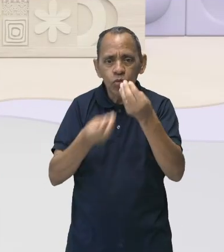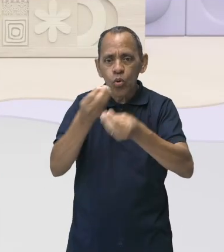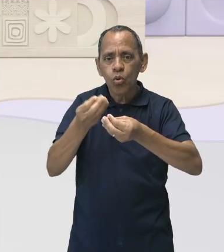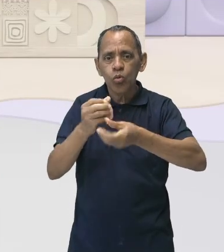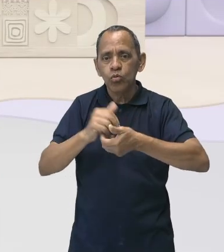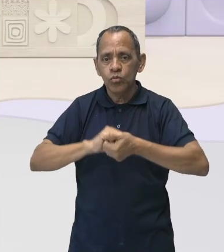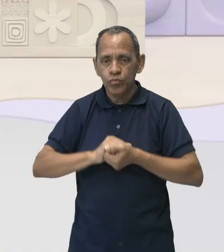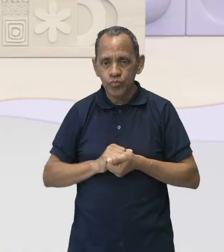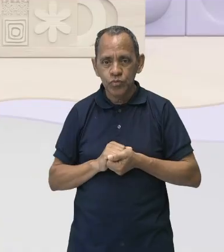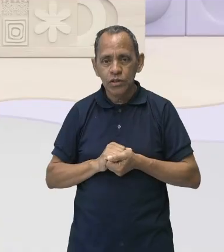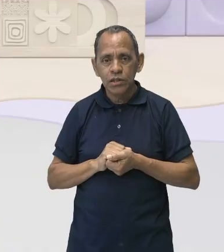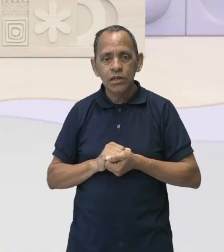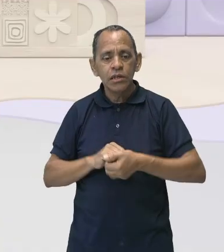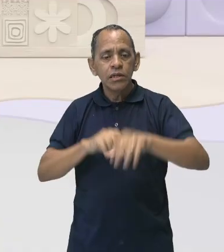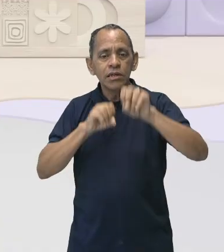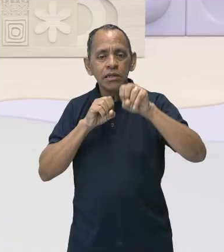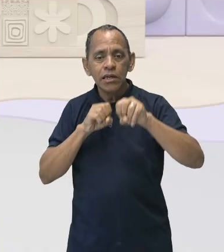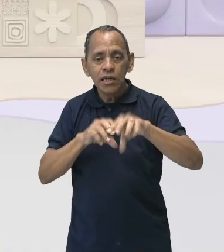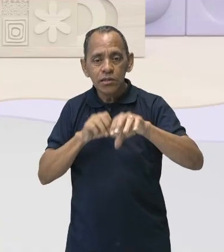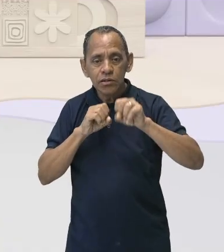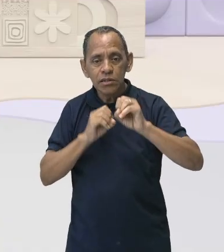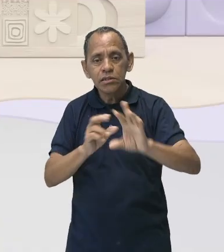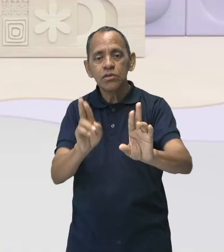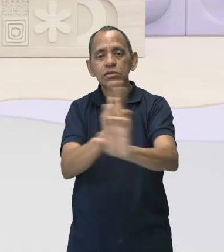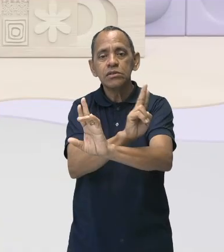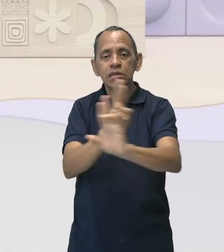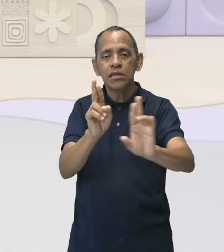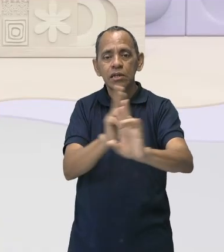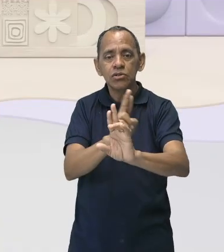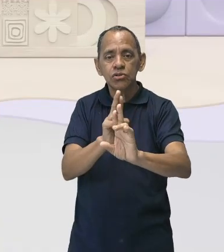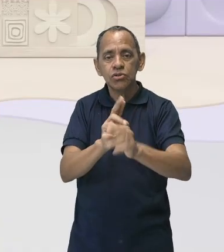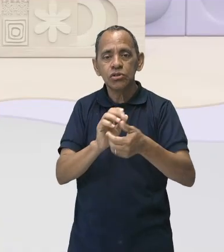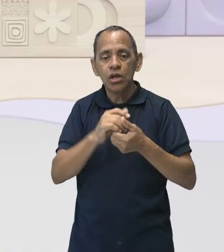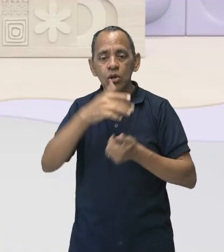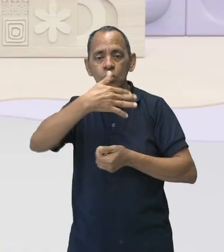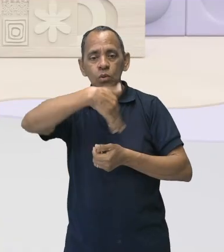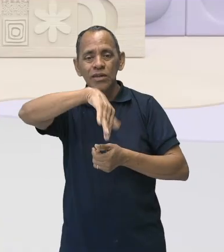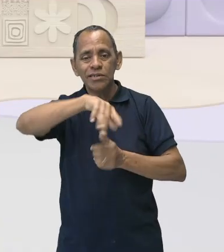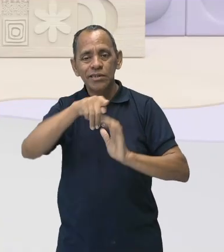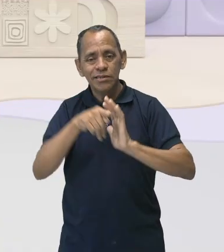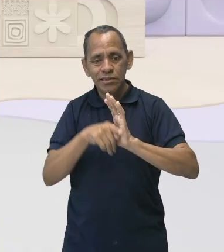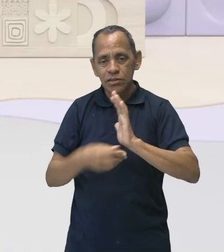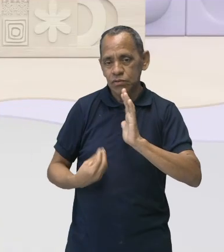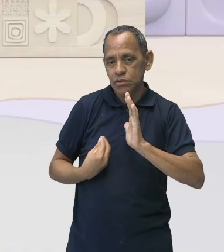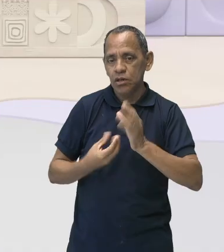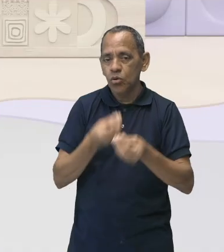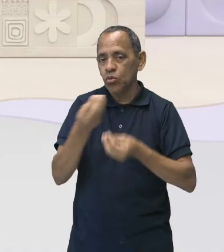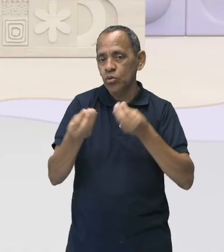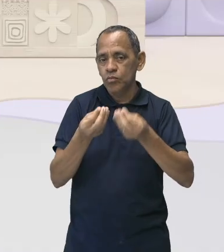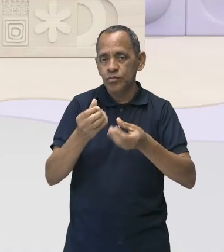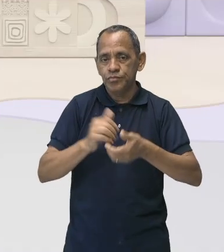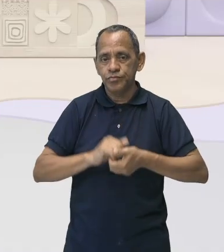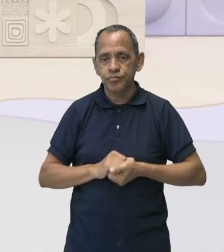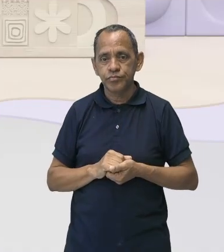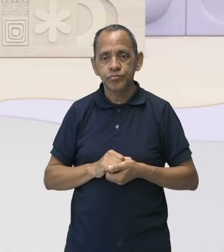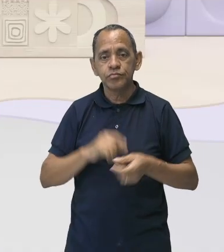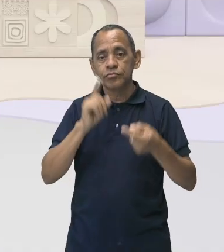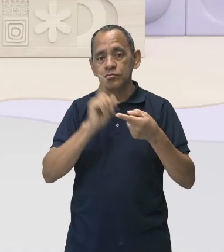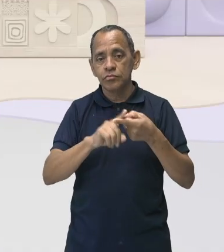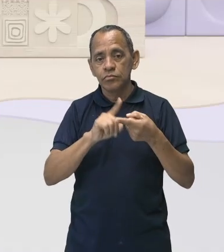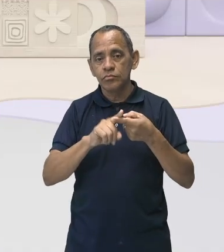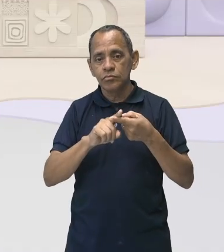como que a educação se relaciona com essa dimensão do projeto de vida. Em primeiro lugar,